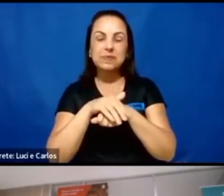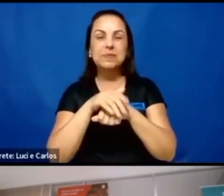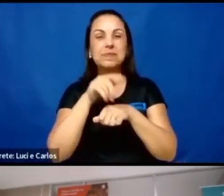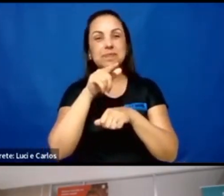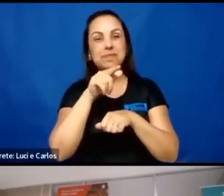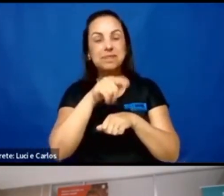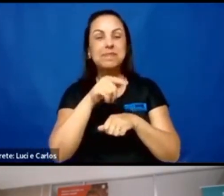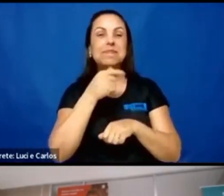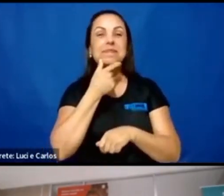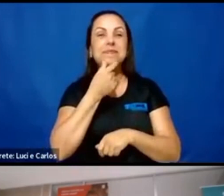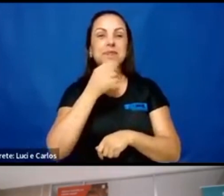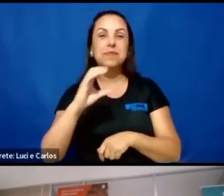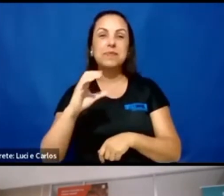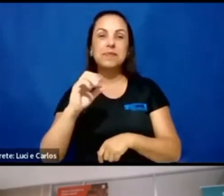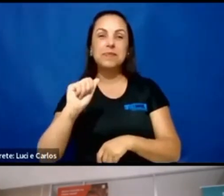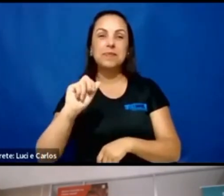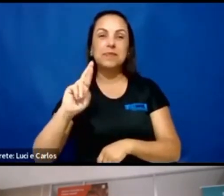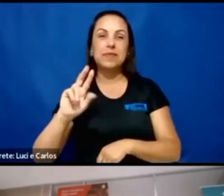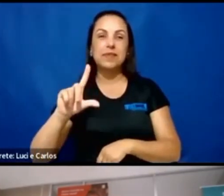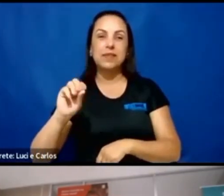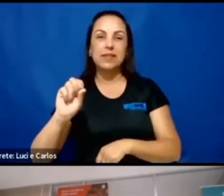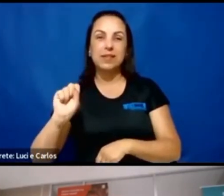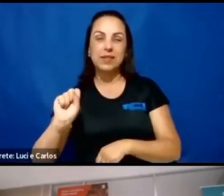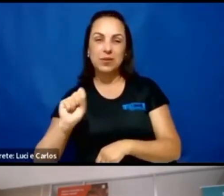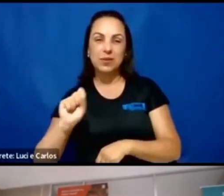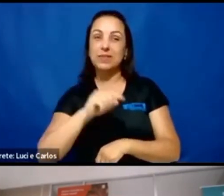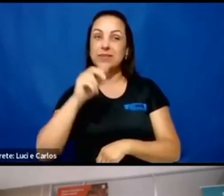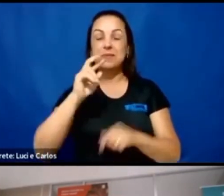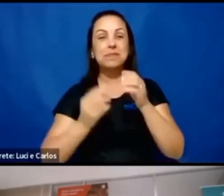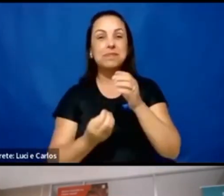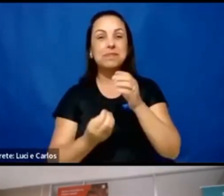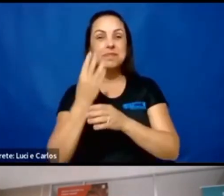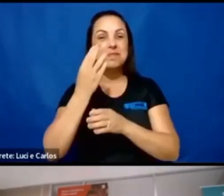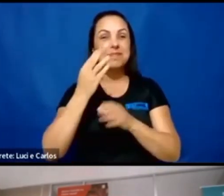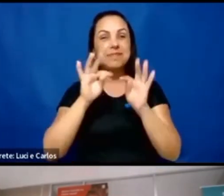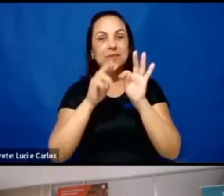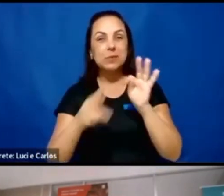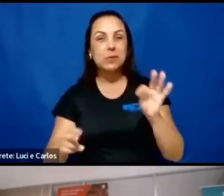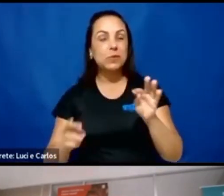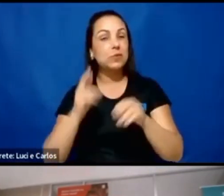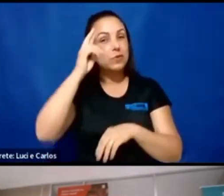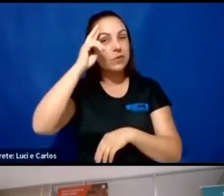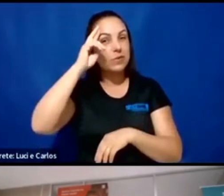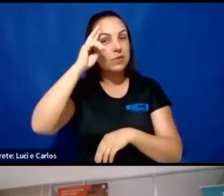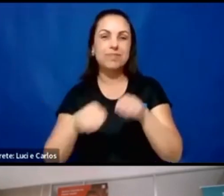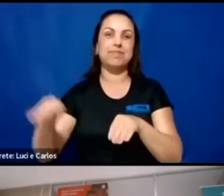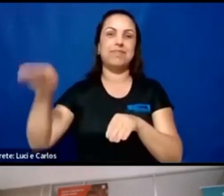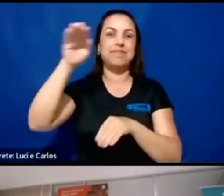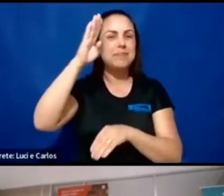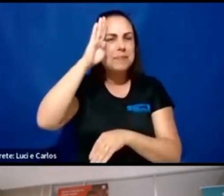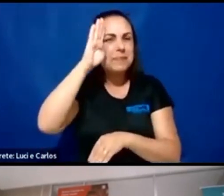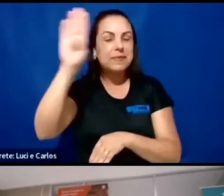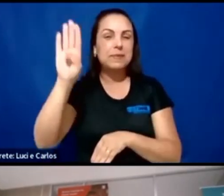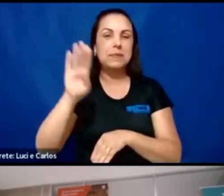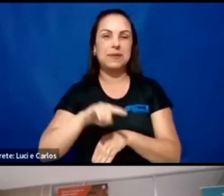o senhor Carlos Henrique. Uma honra tê-lo, né, nessa reunião de segunda-feira. Sunaik, nosso